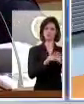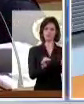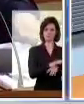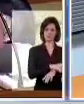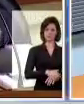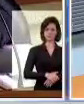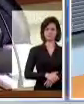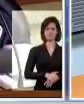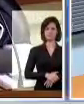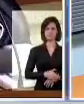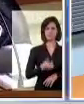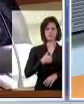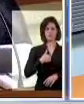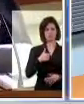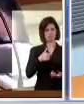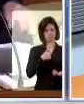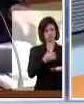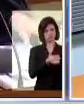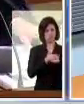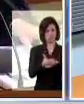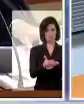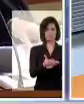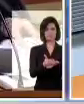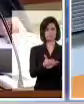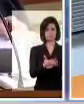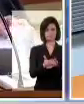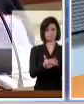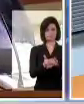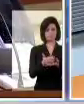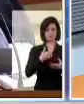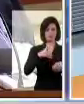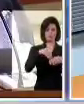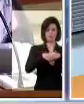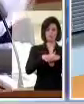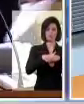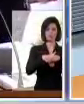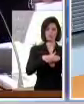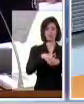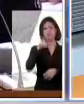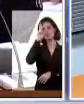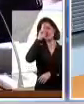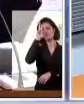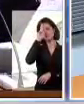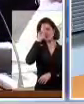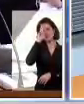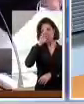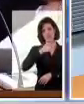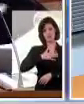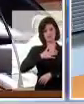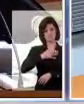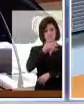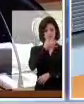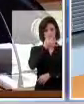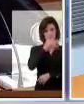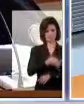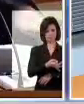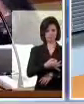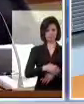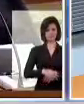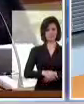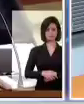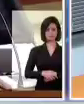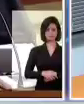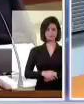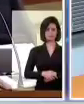contra a execução provisória da pena. E haveria 6-5 contra a execução provisória da pena. Como ela